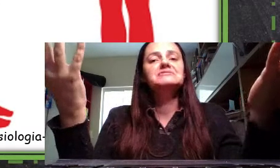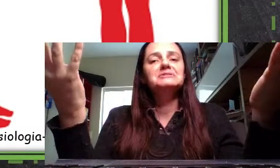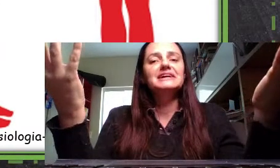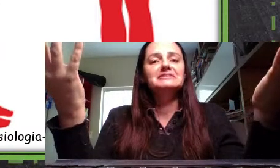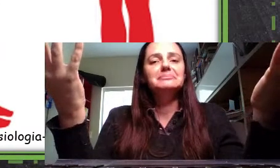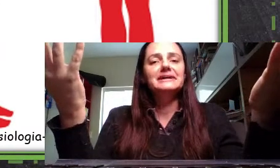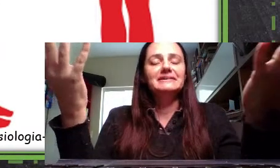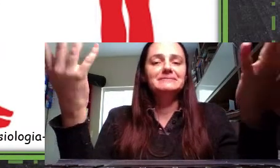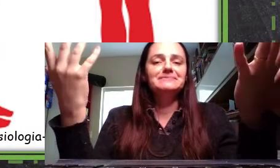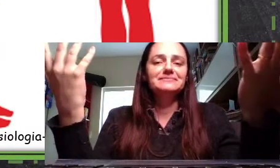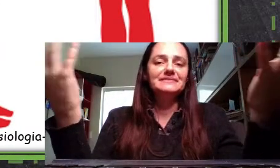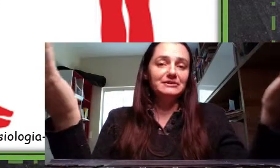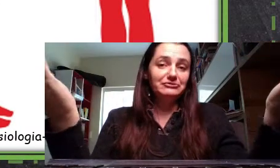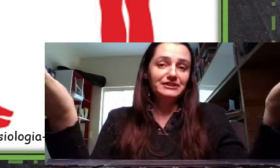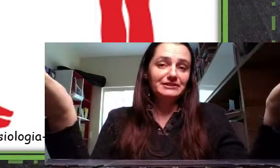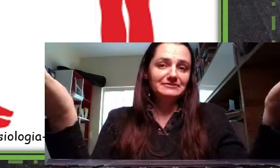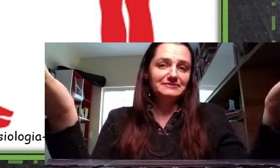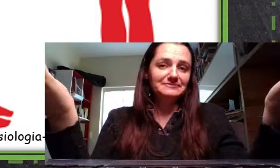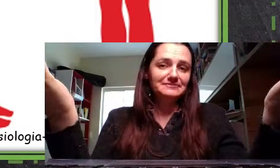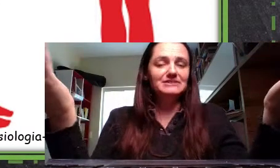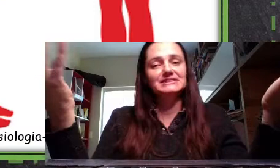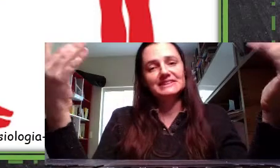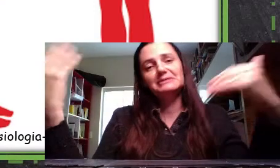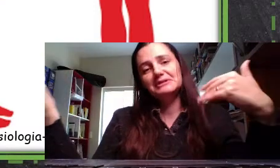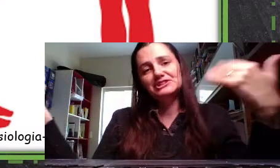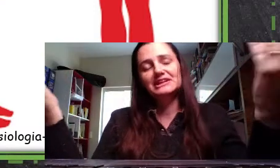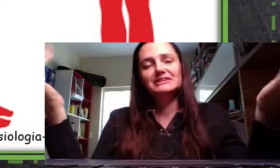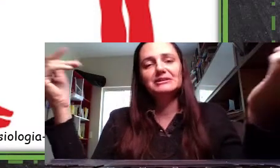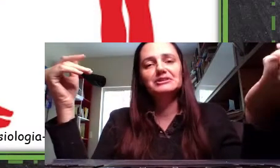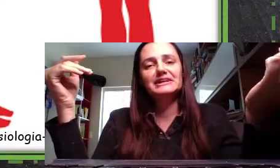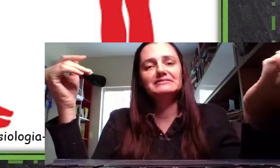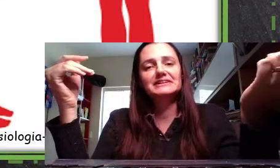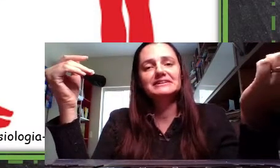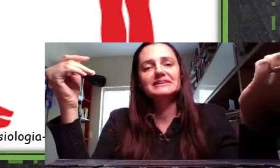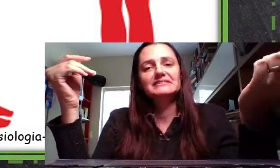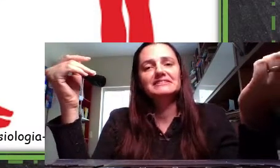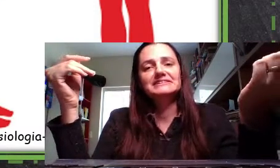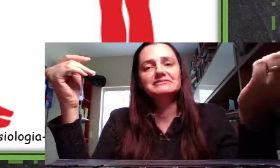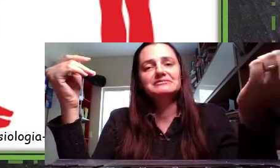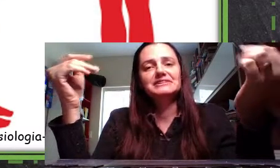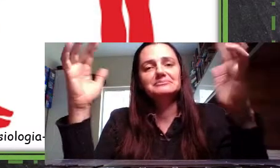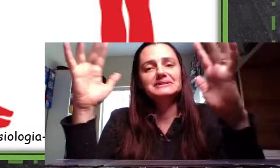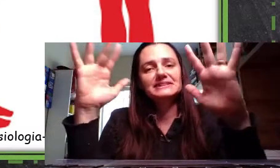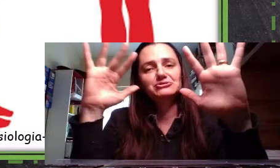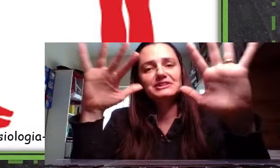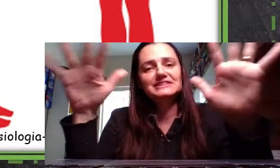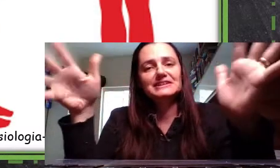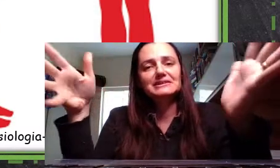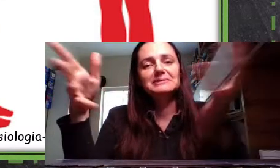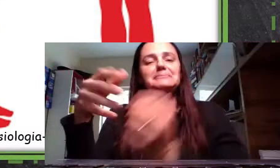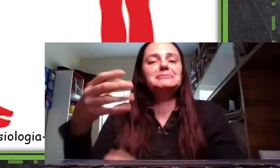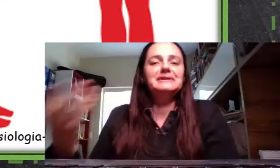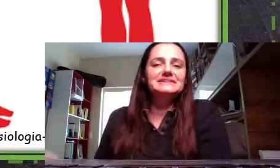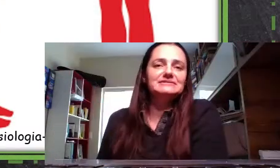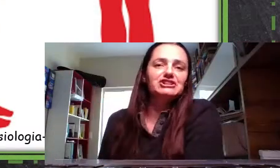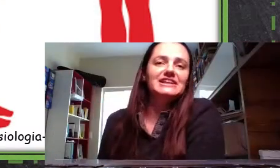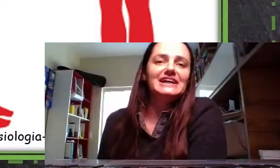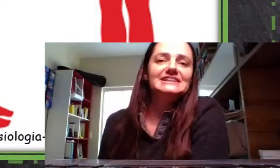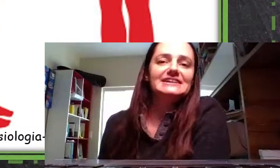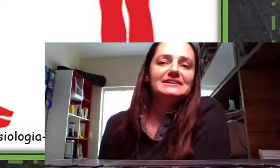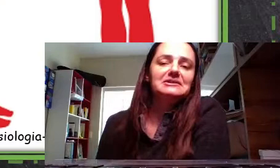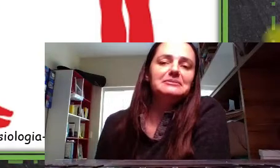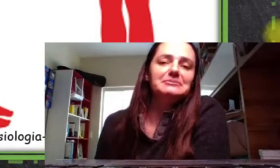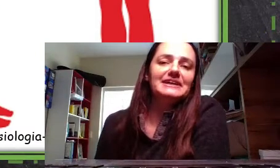formando a mulher para ter o filho. Não necessariamente, é claro que a mulher vai vai ter o filho, mas tem toda essa